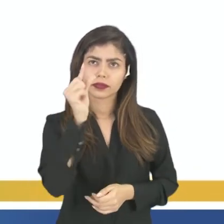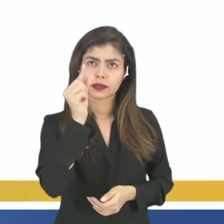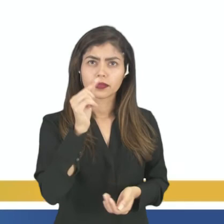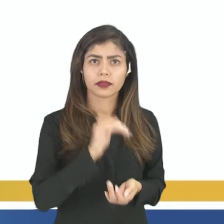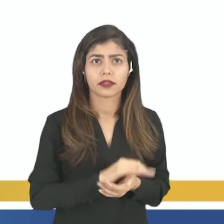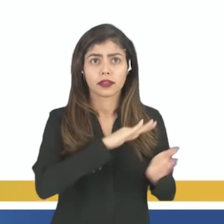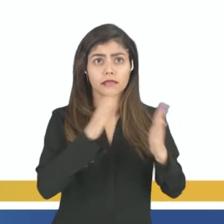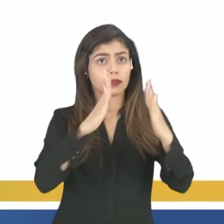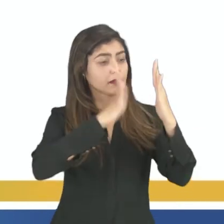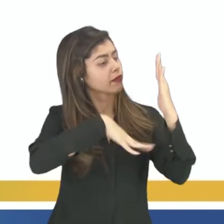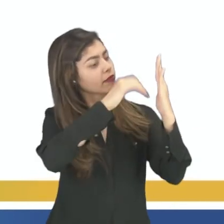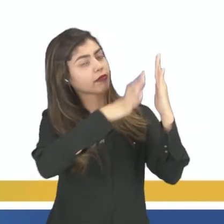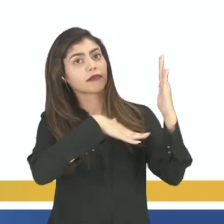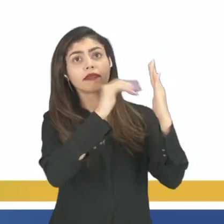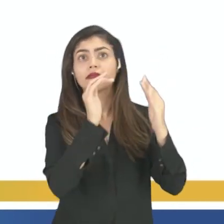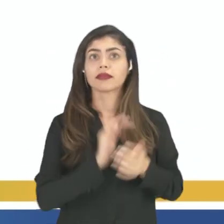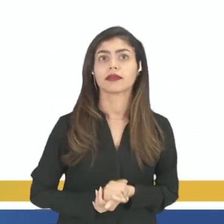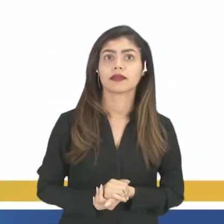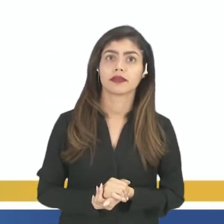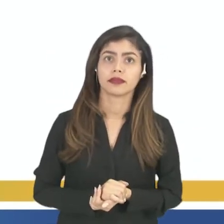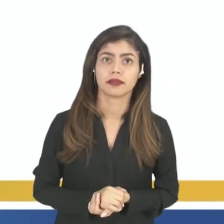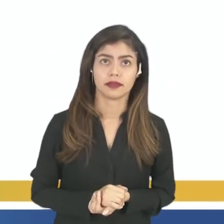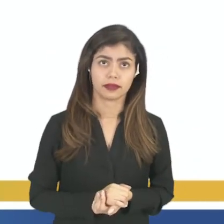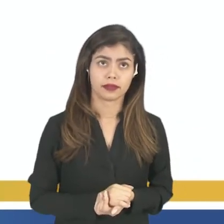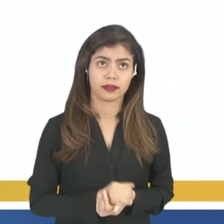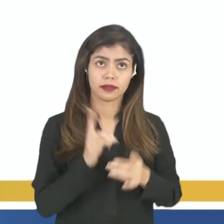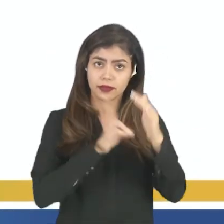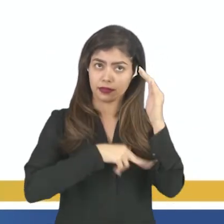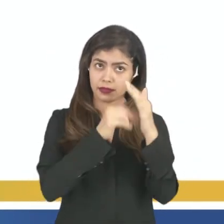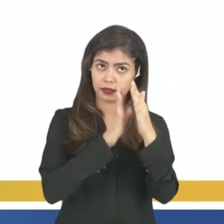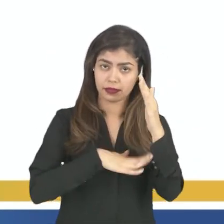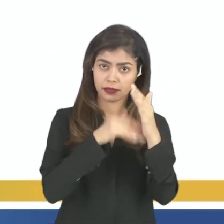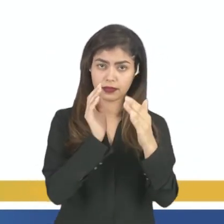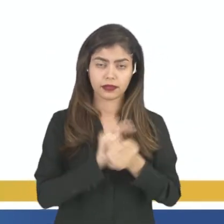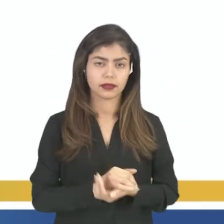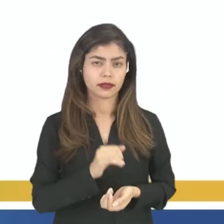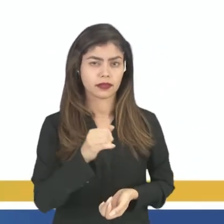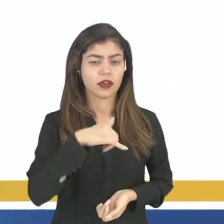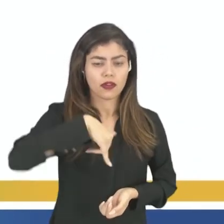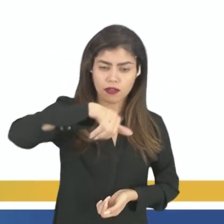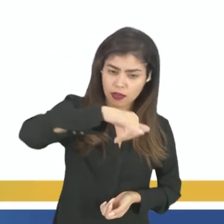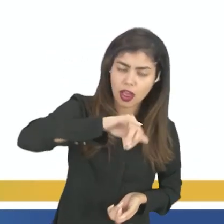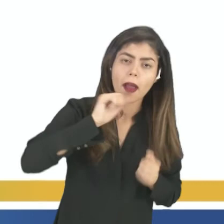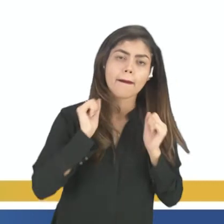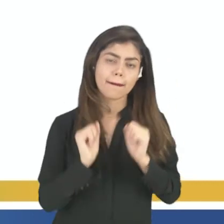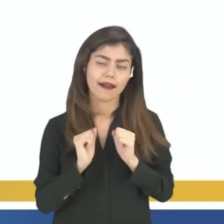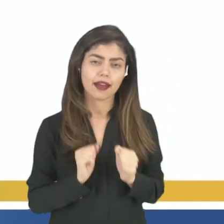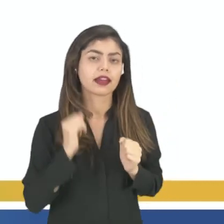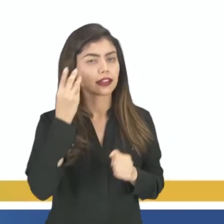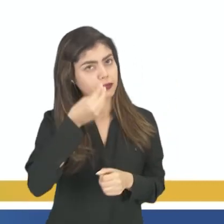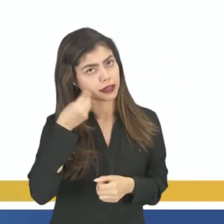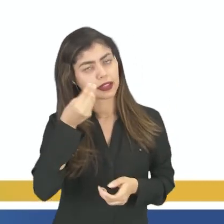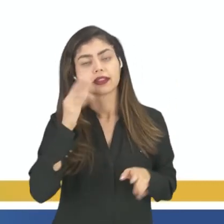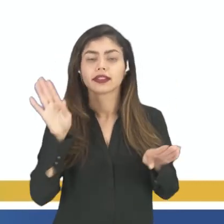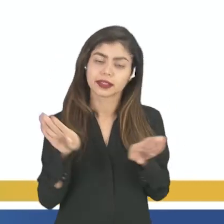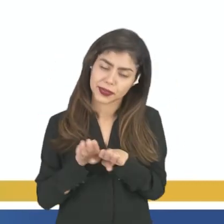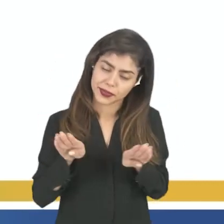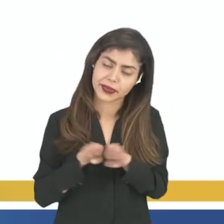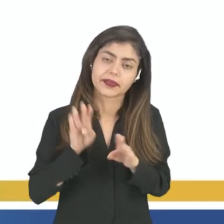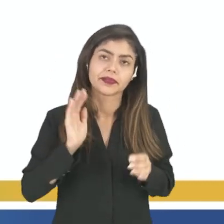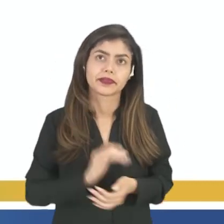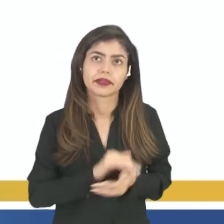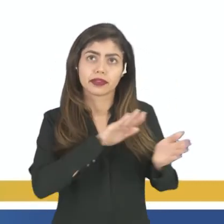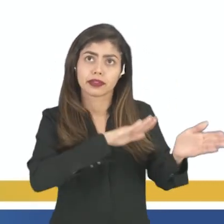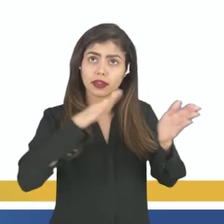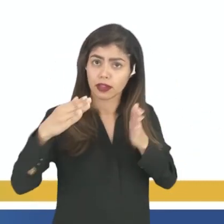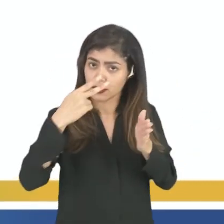passei para a tela, né? Com tinta a óleo. Então, você também pode ter essa experiência de passar